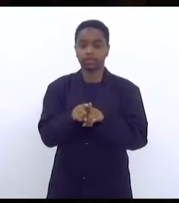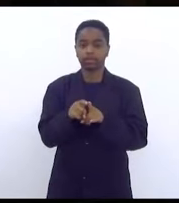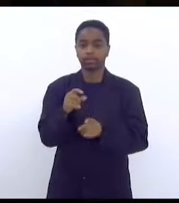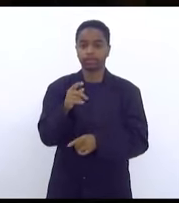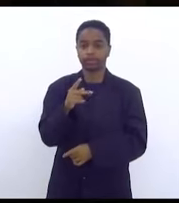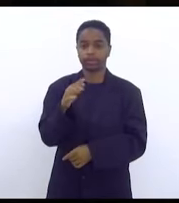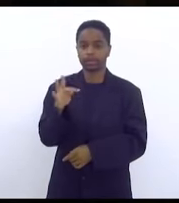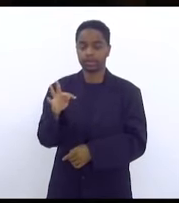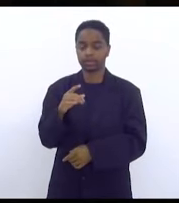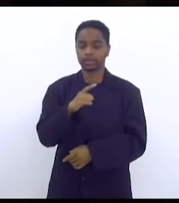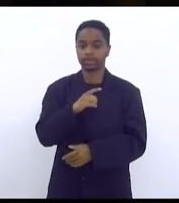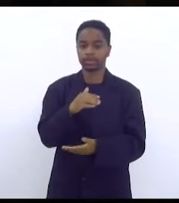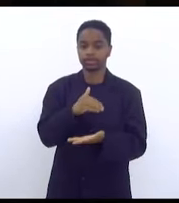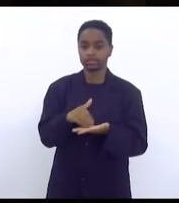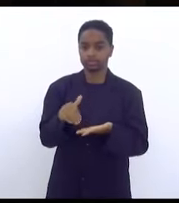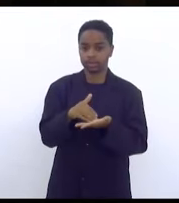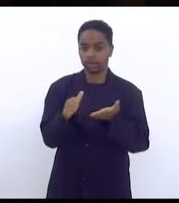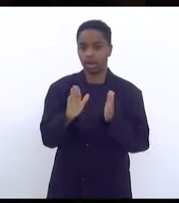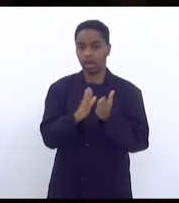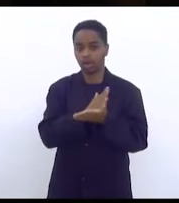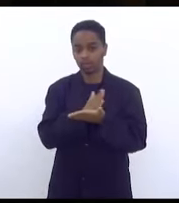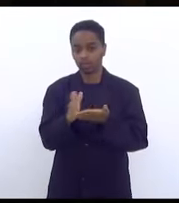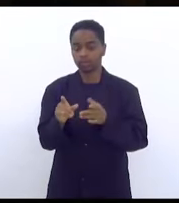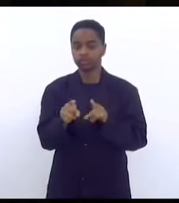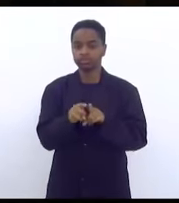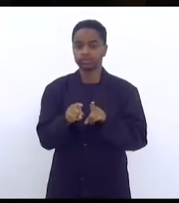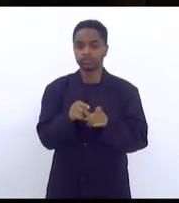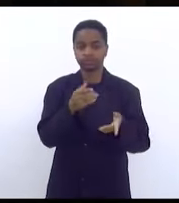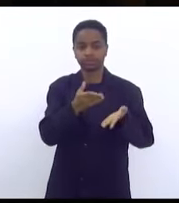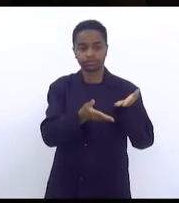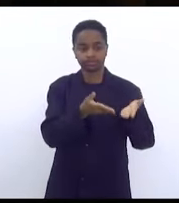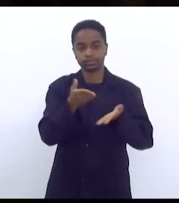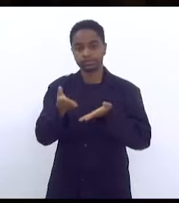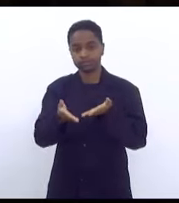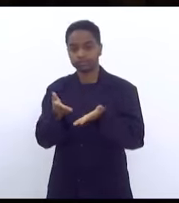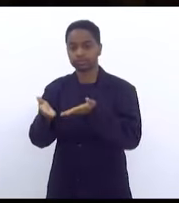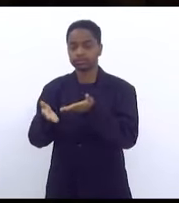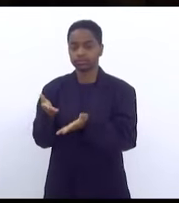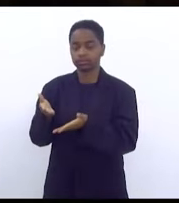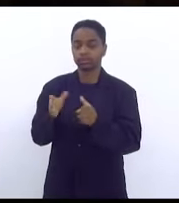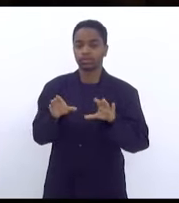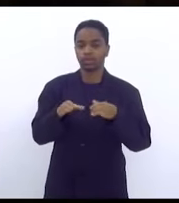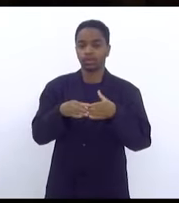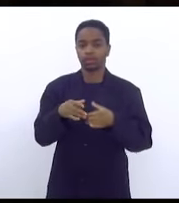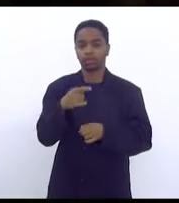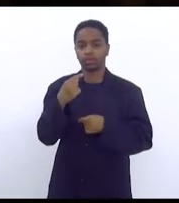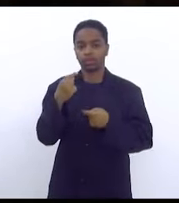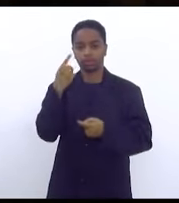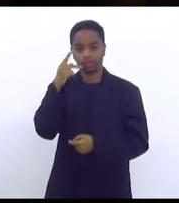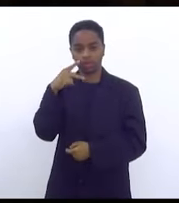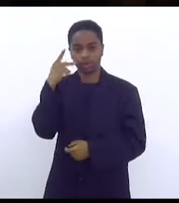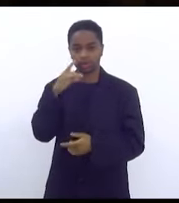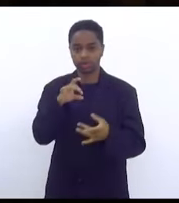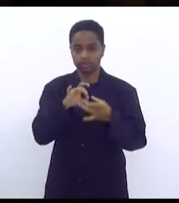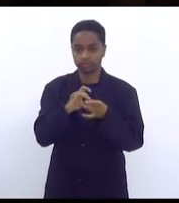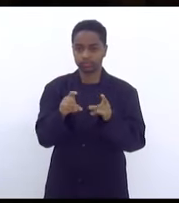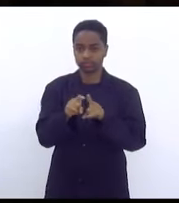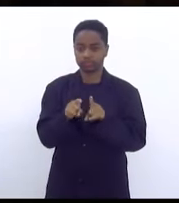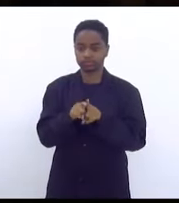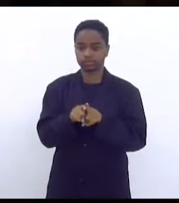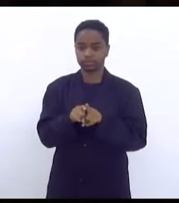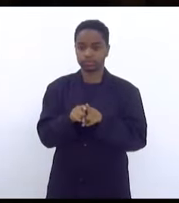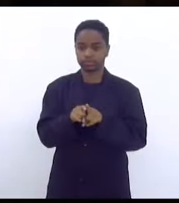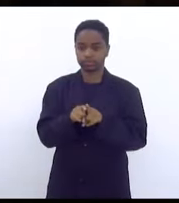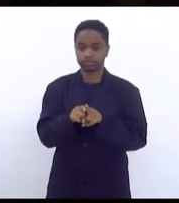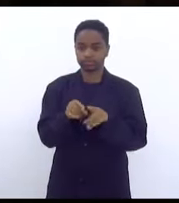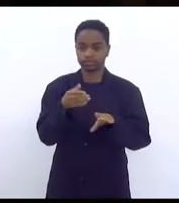tem as secretarias, atende aos seus apaniguados políticos, fazem parte